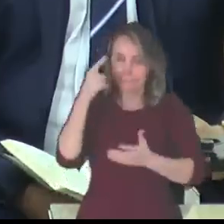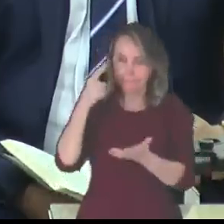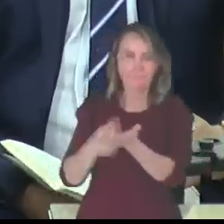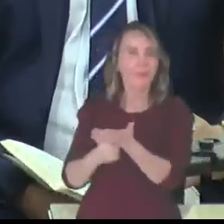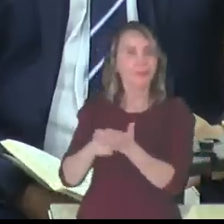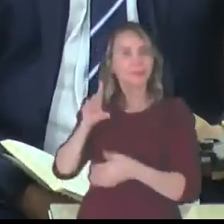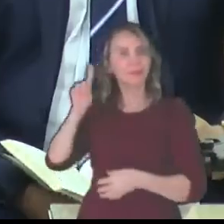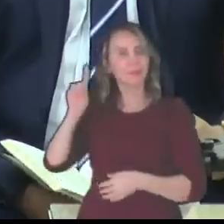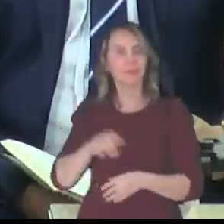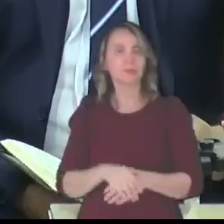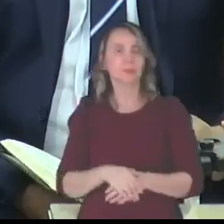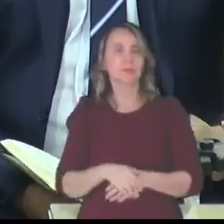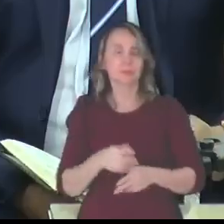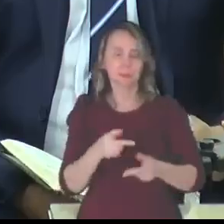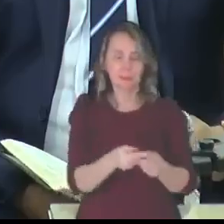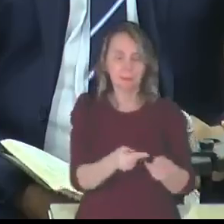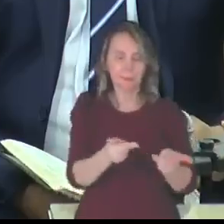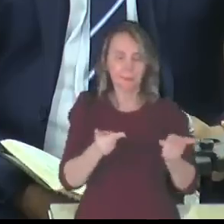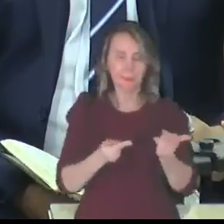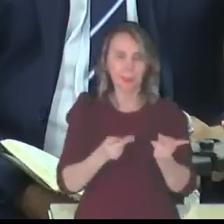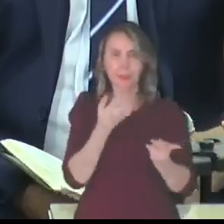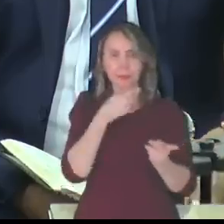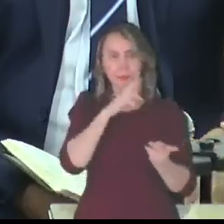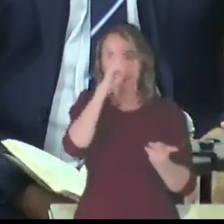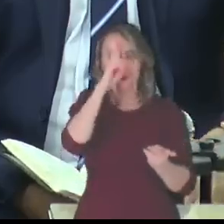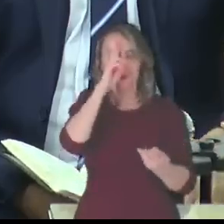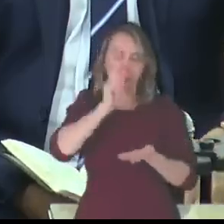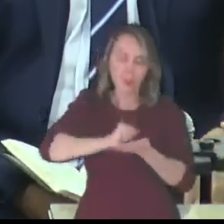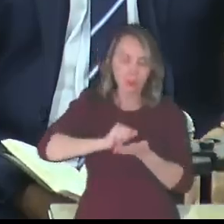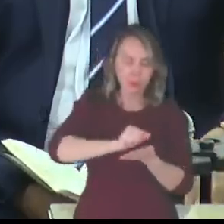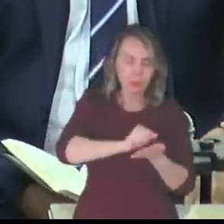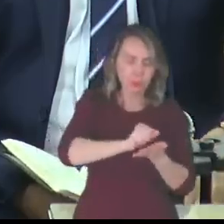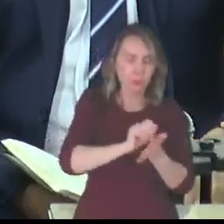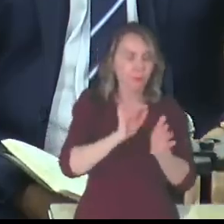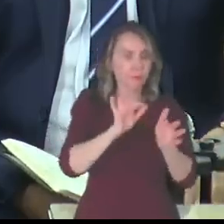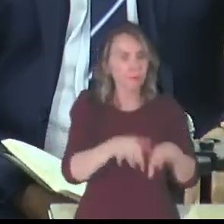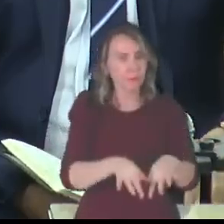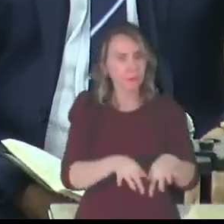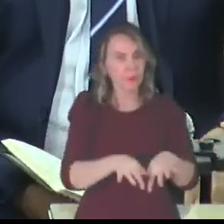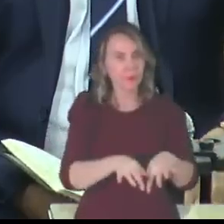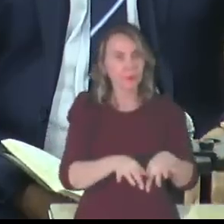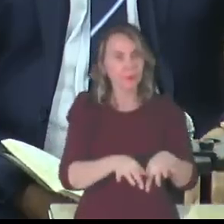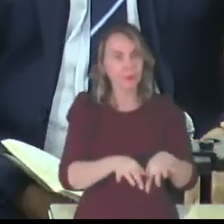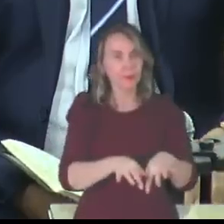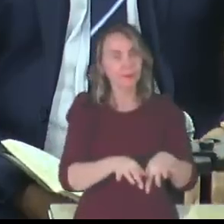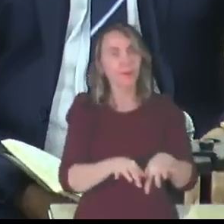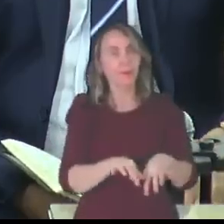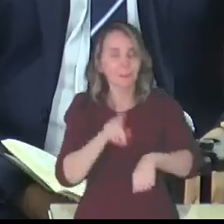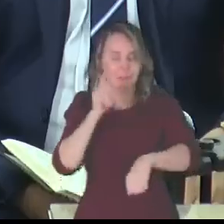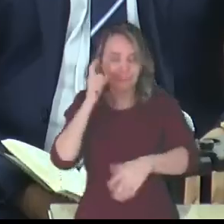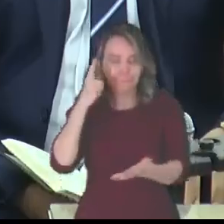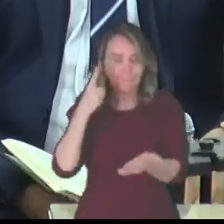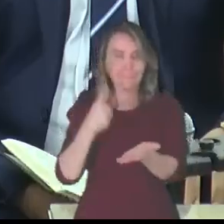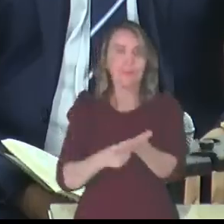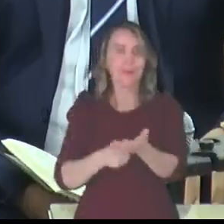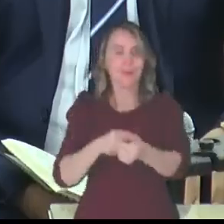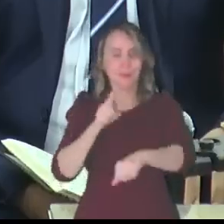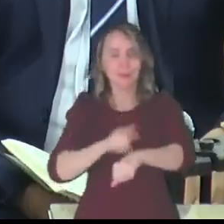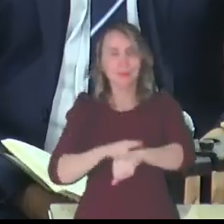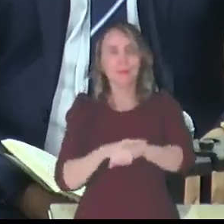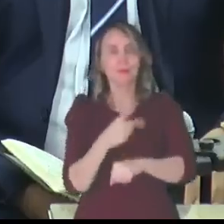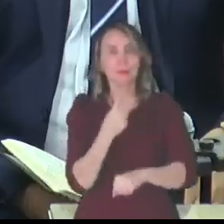ela de duas de duas horas às 4 horas ela não fazia nada ela se trancava